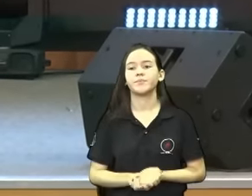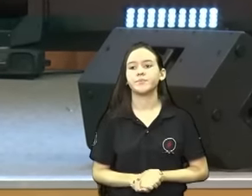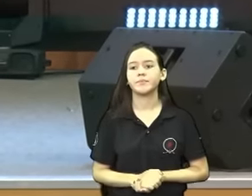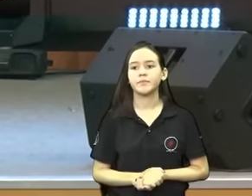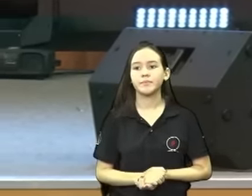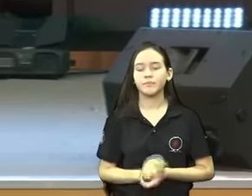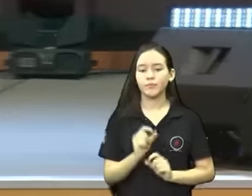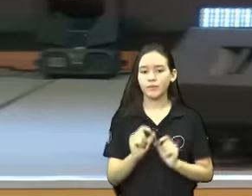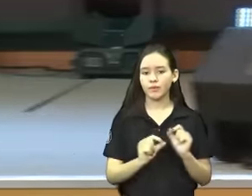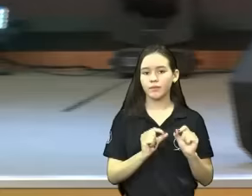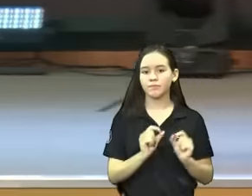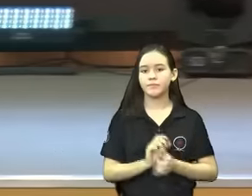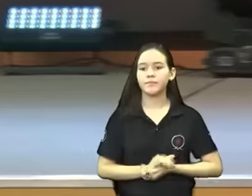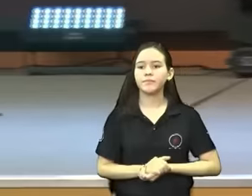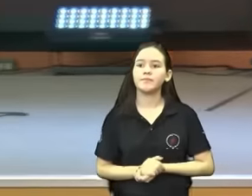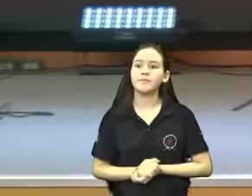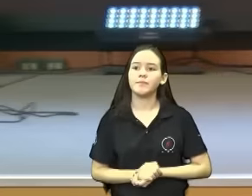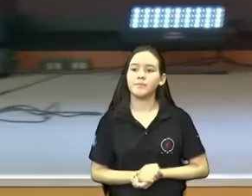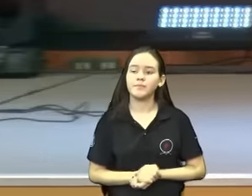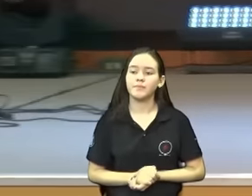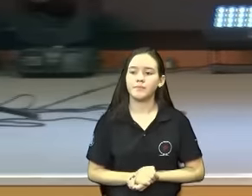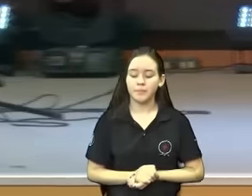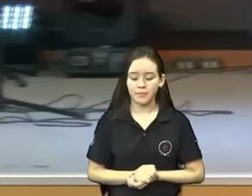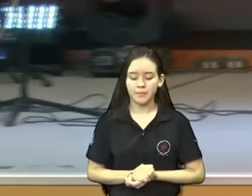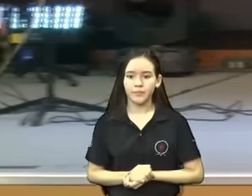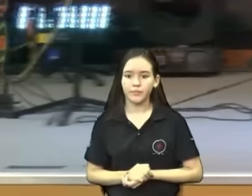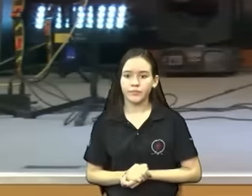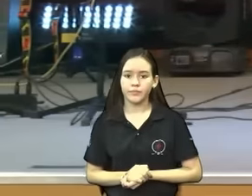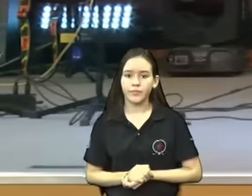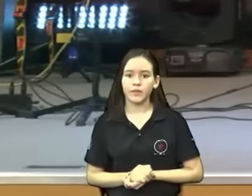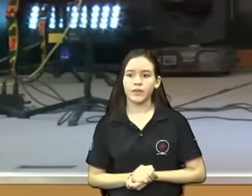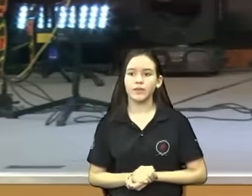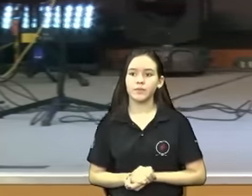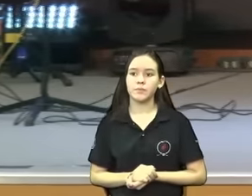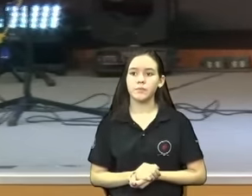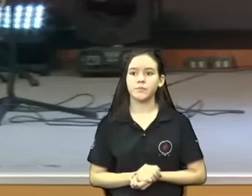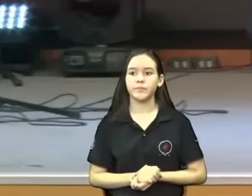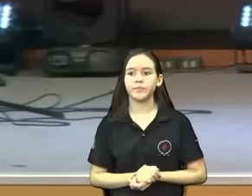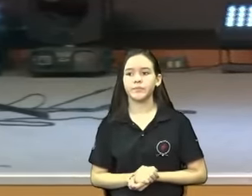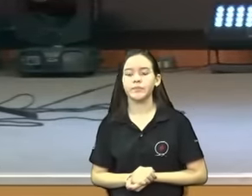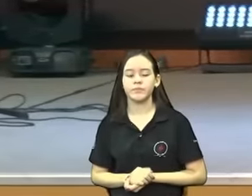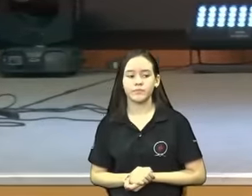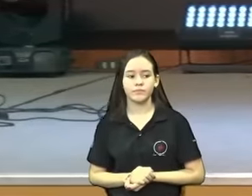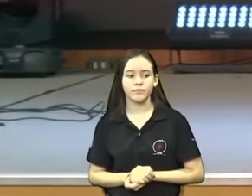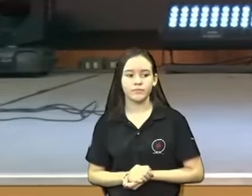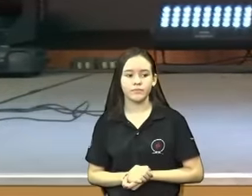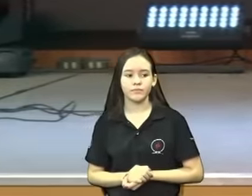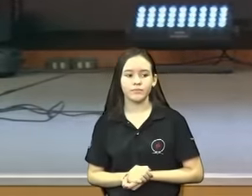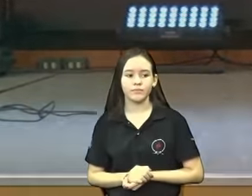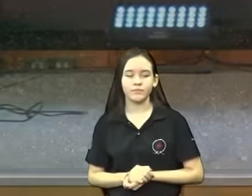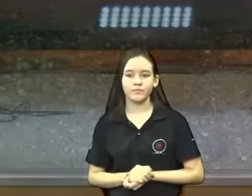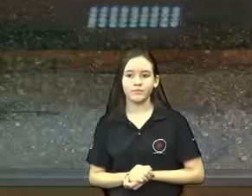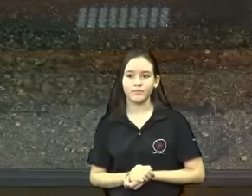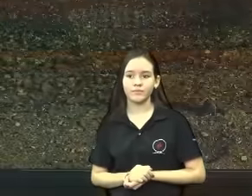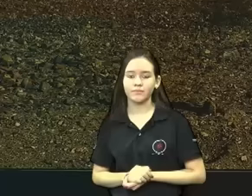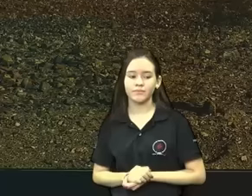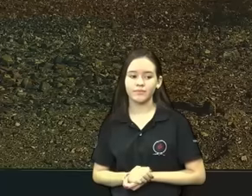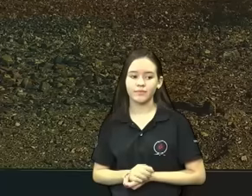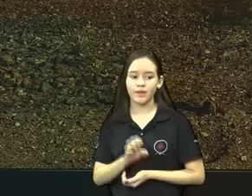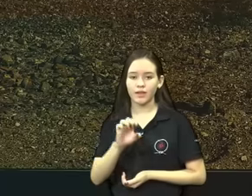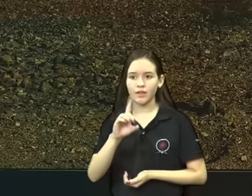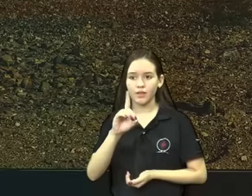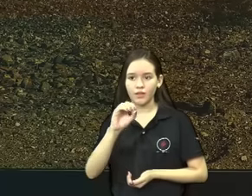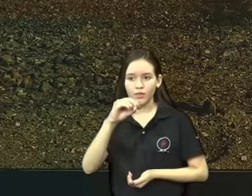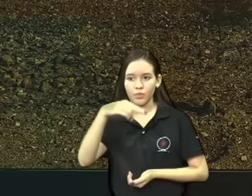característica que mostra esse estilo de vida o hedonismo o que importa